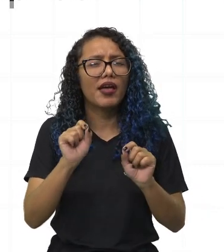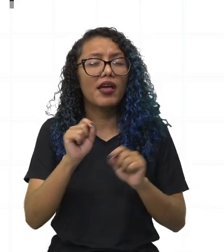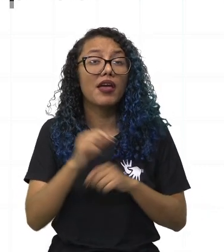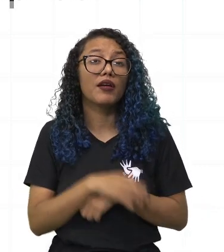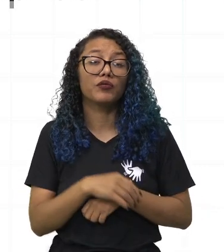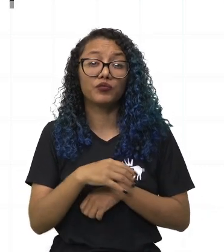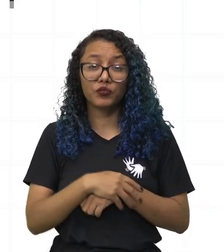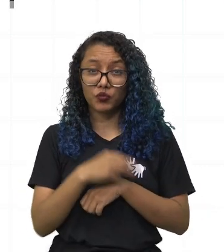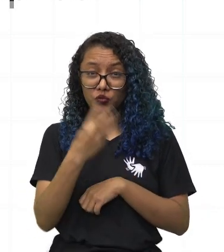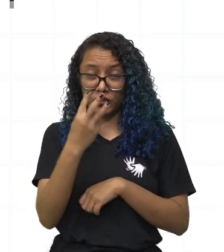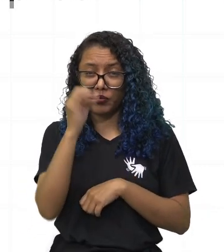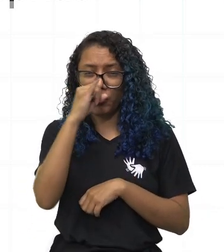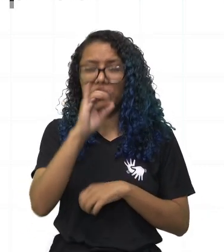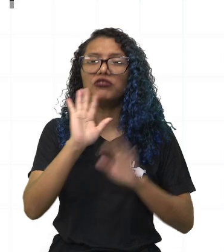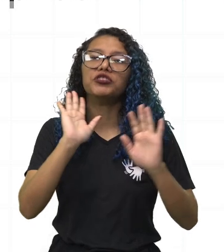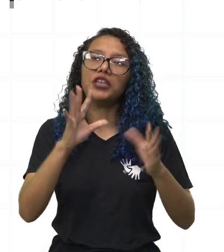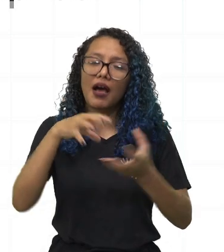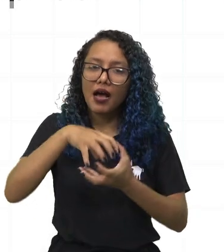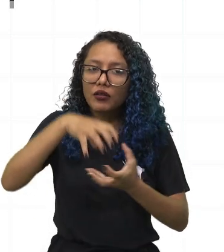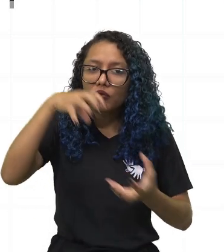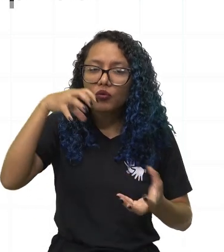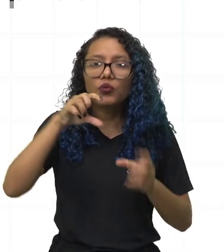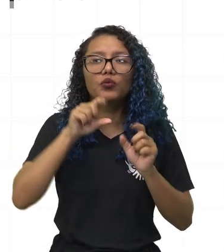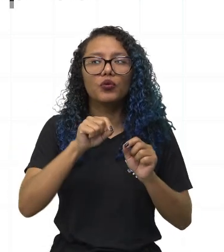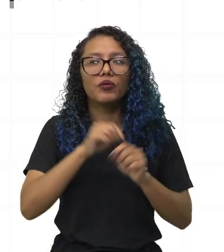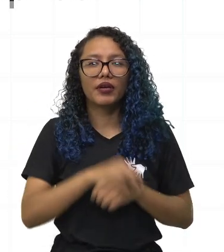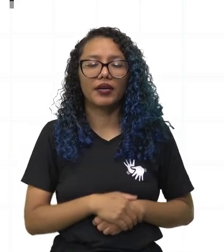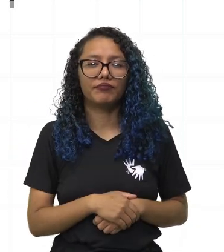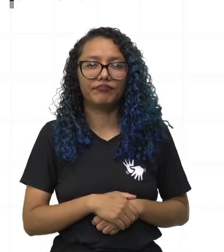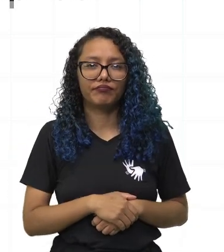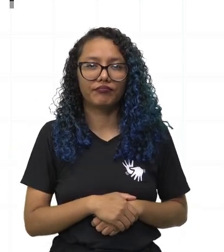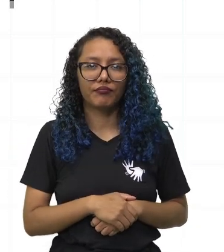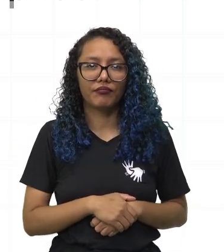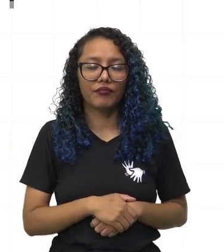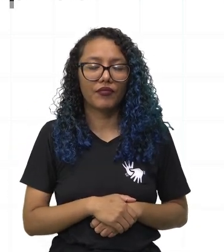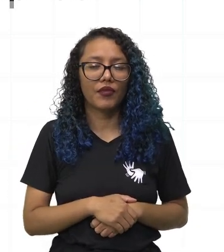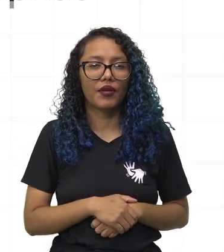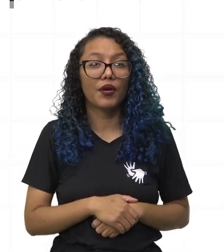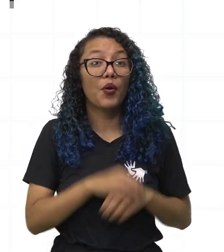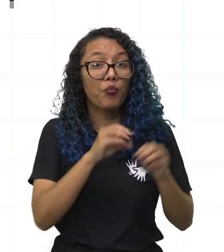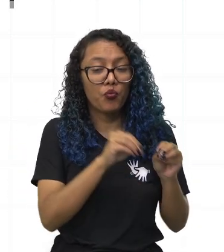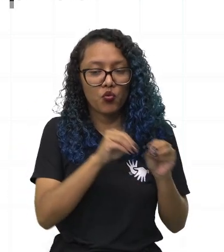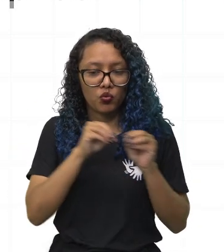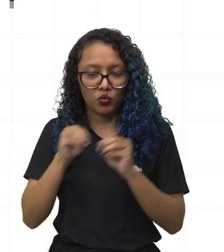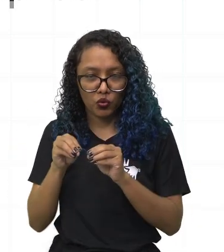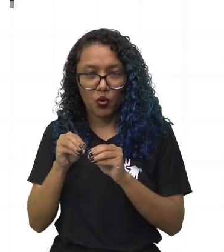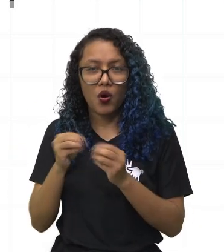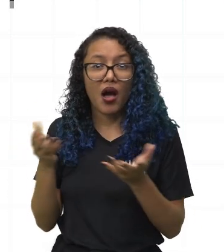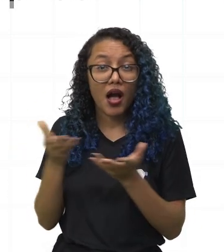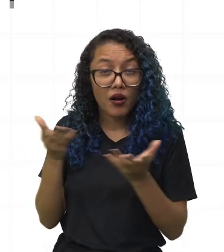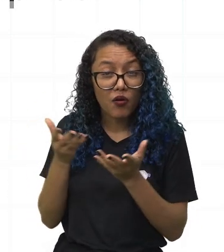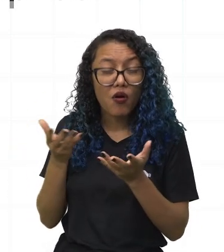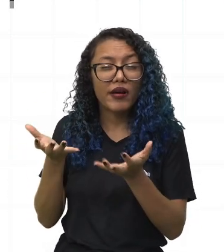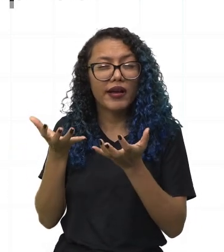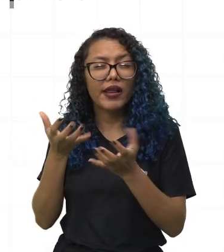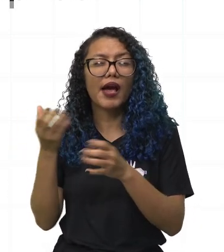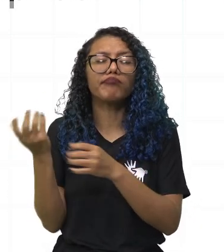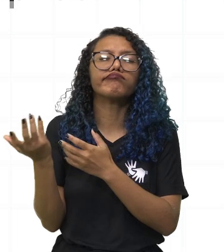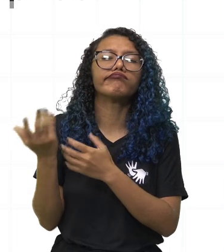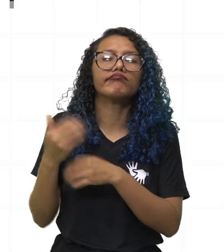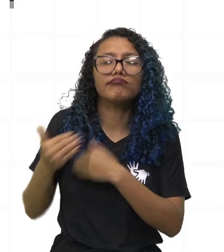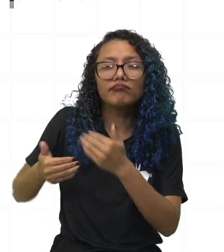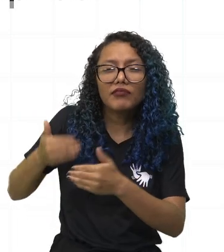grandes o suficiente, saíram de casa para construir as próprias